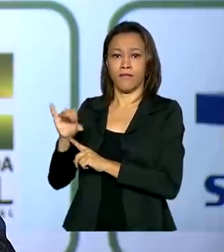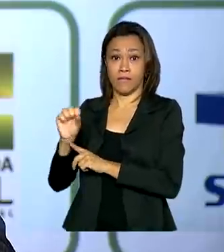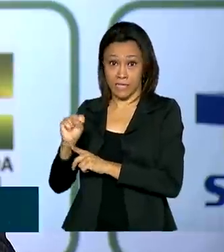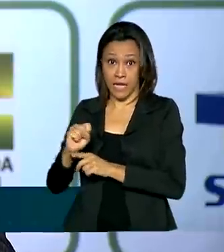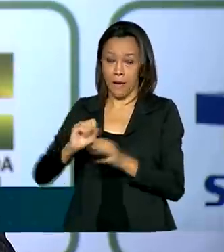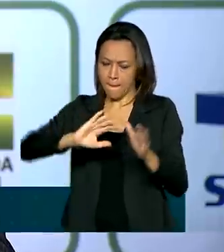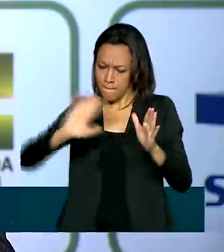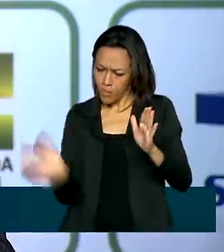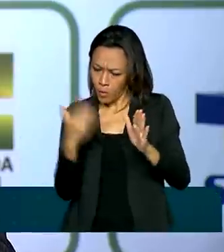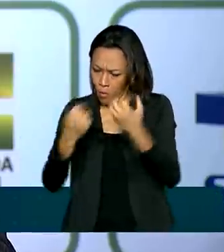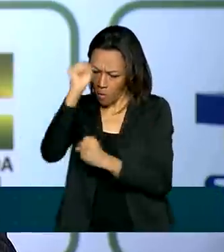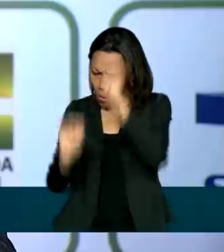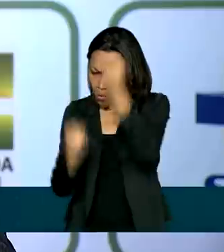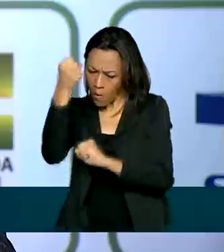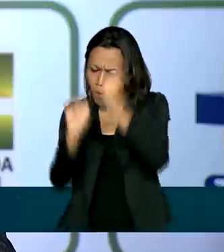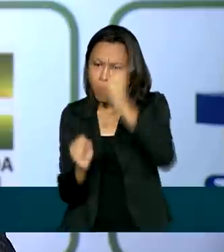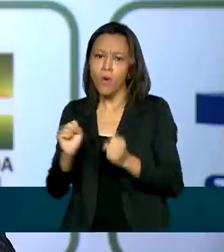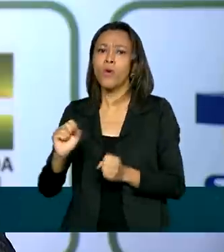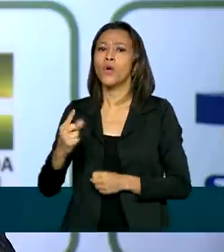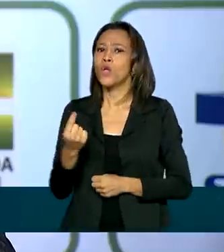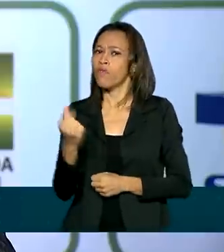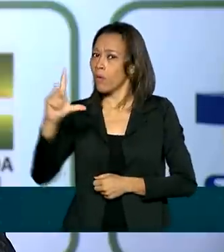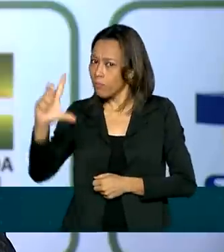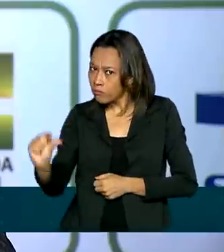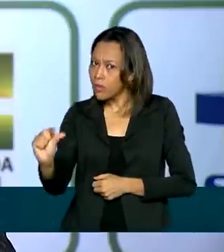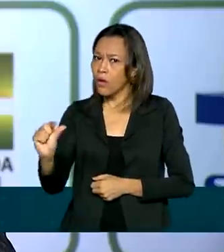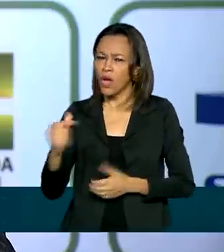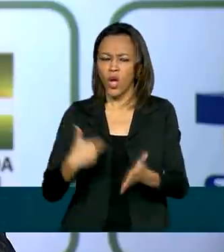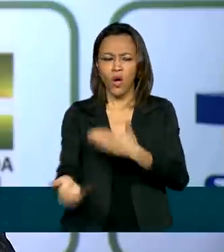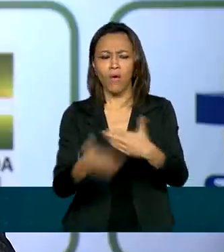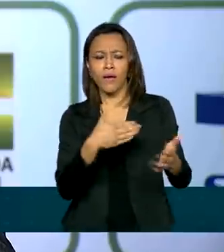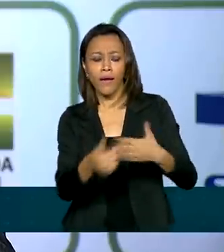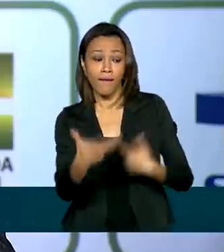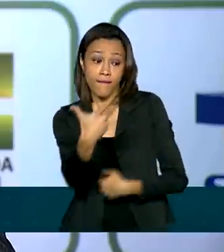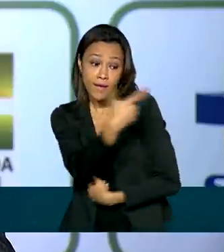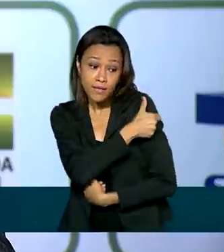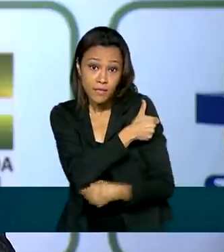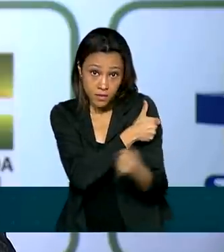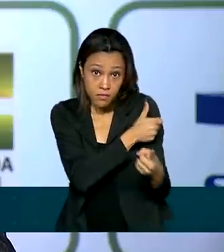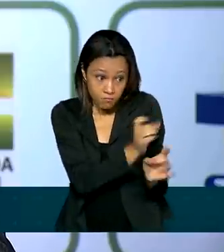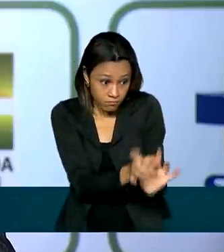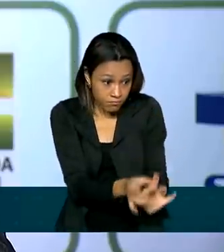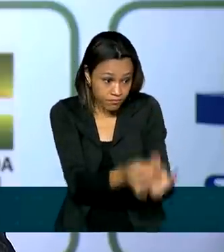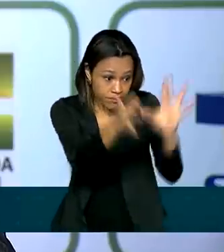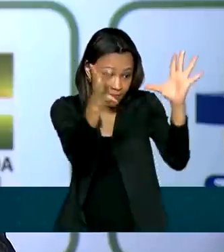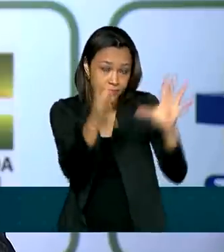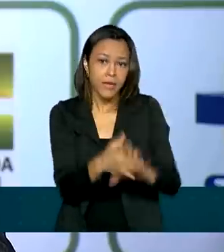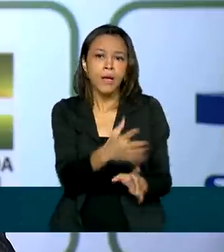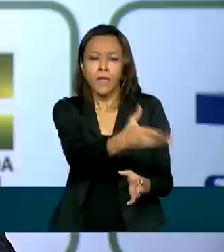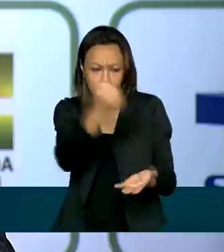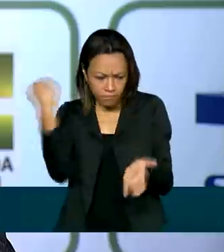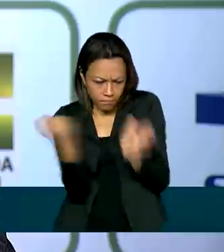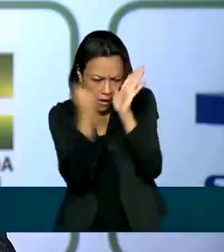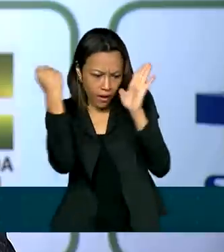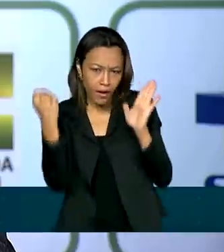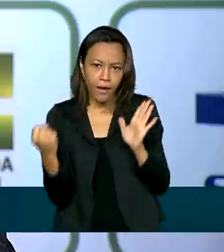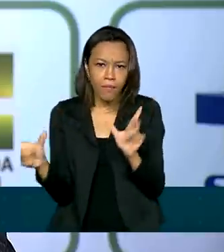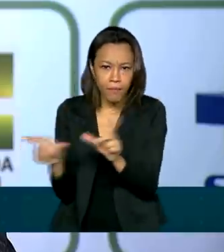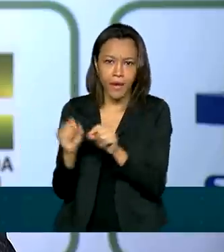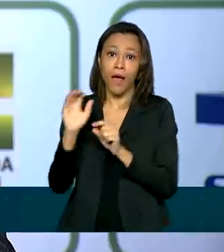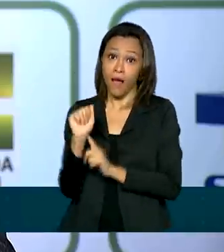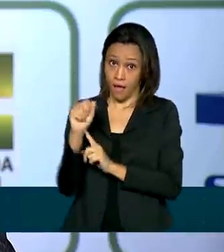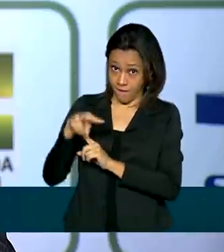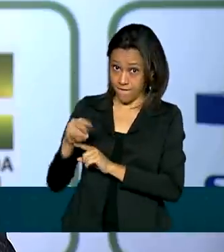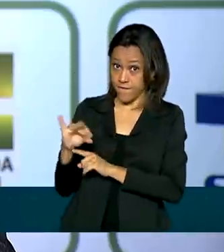e preço justo. Qualquer vacina, quando estiver disponível, certificada pela Anvisa e